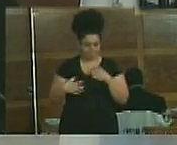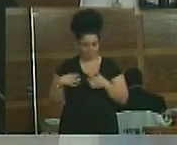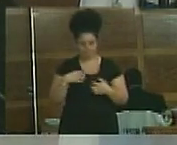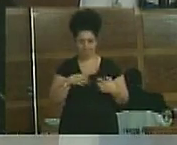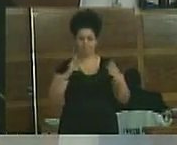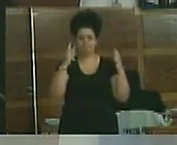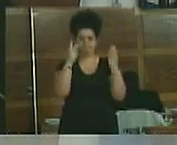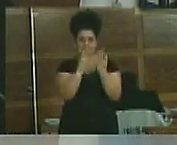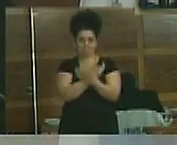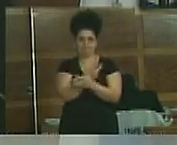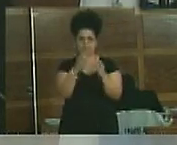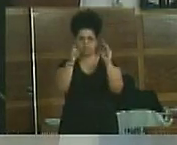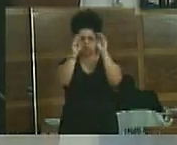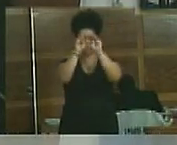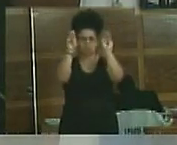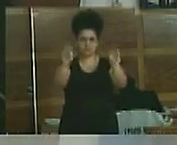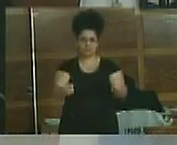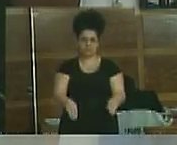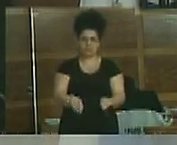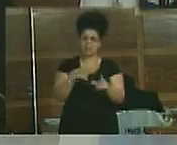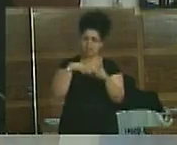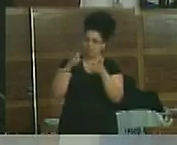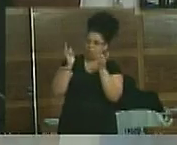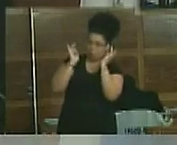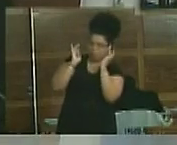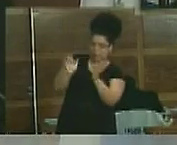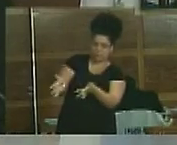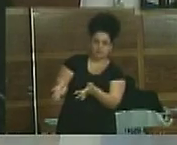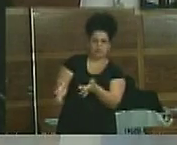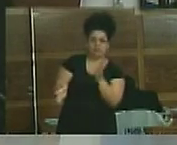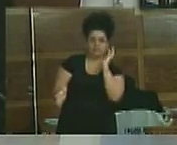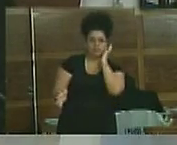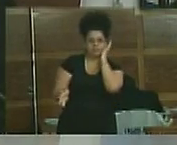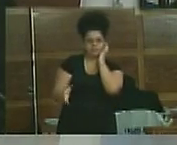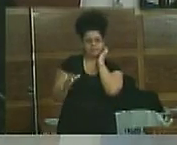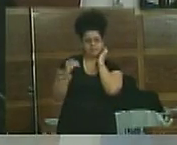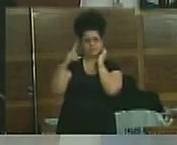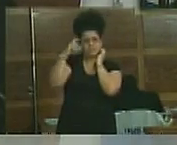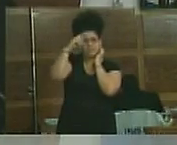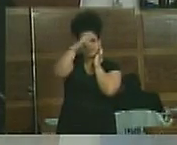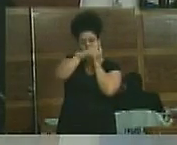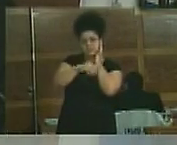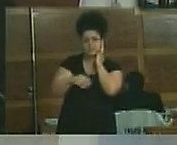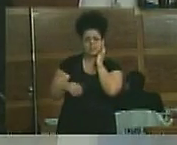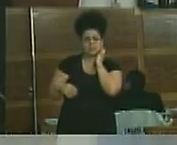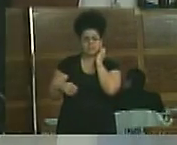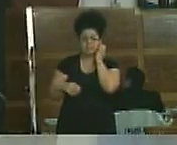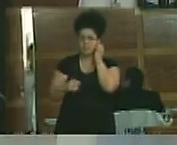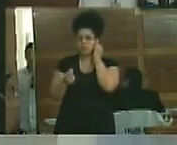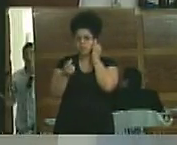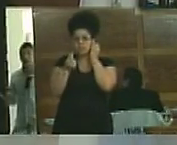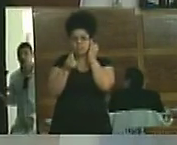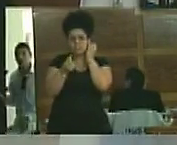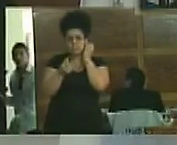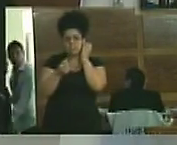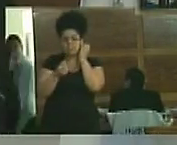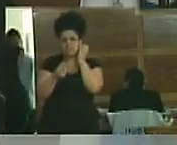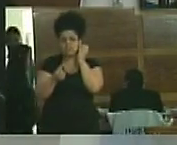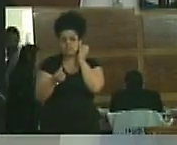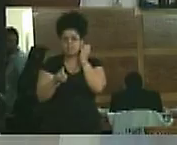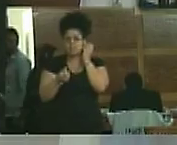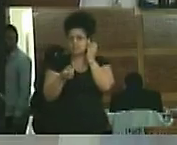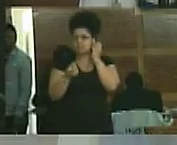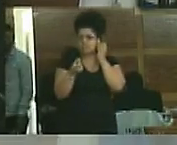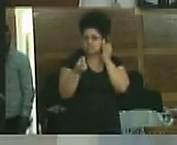estado que se encontrava o museu também, a dificuldade que as verbas que são destinadas e que